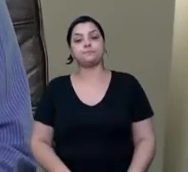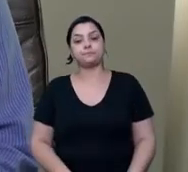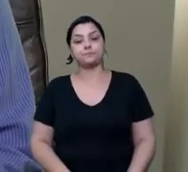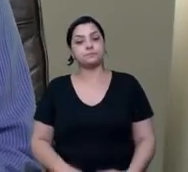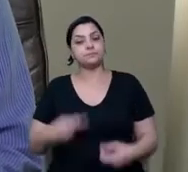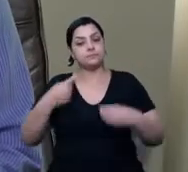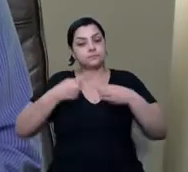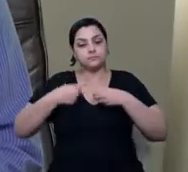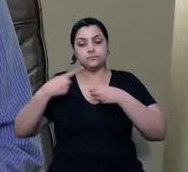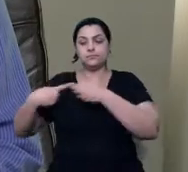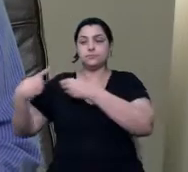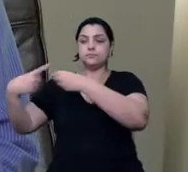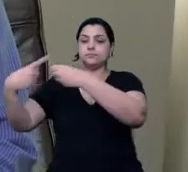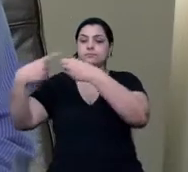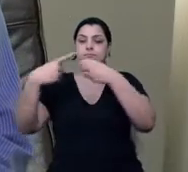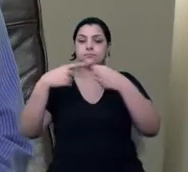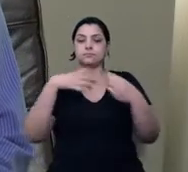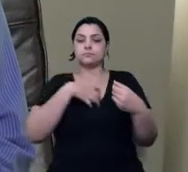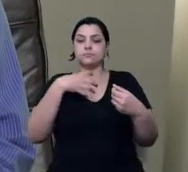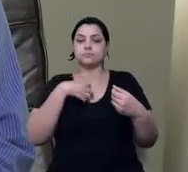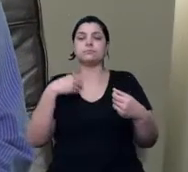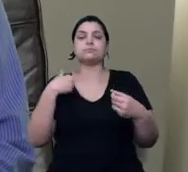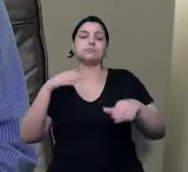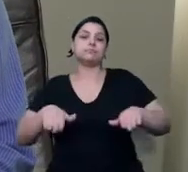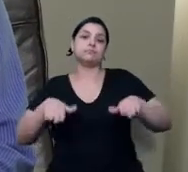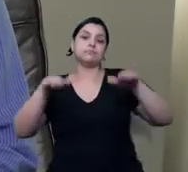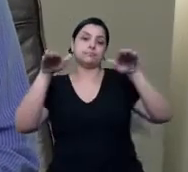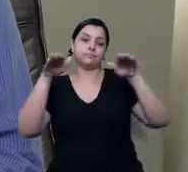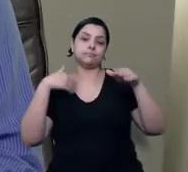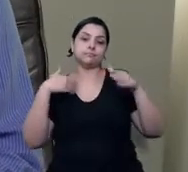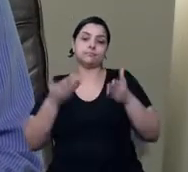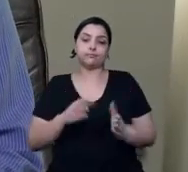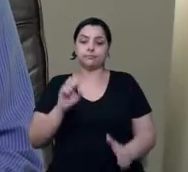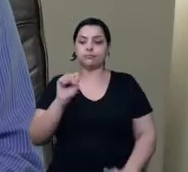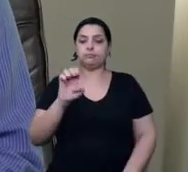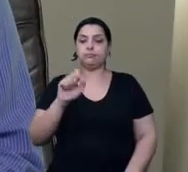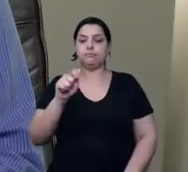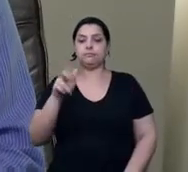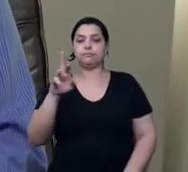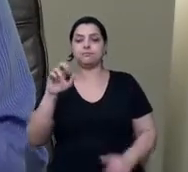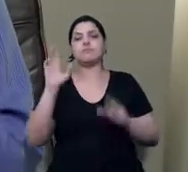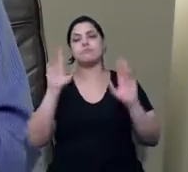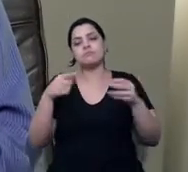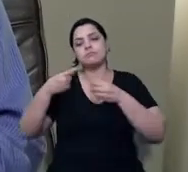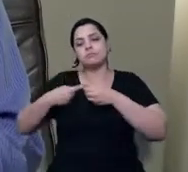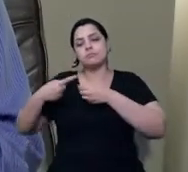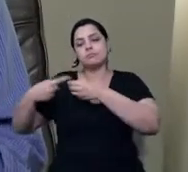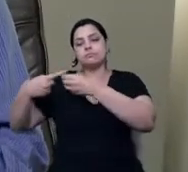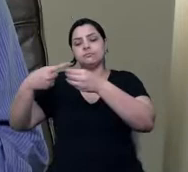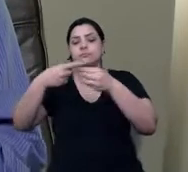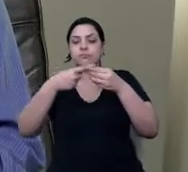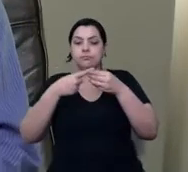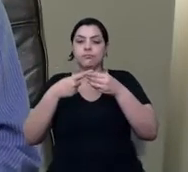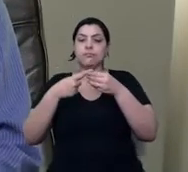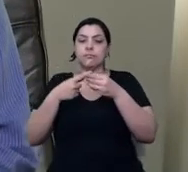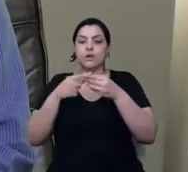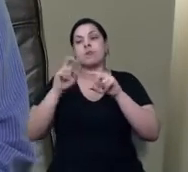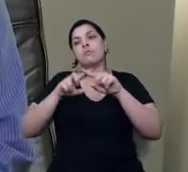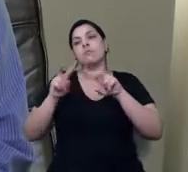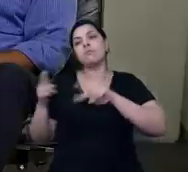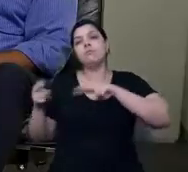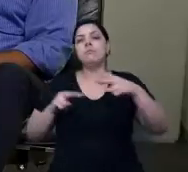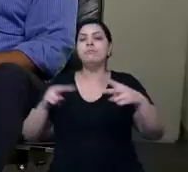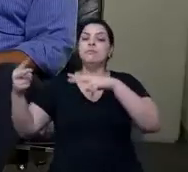Bahia durante a minha infância. Eu nasci em Seabra, mas a gente percorreu por algumas cidades, assim, que meu pai era transferido e mudava de função.